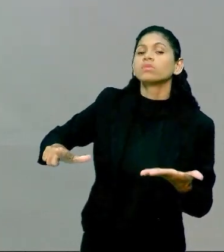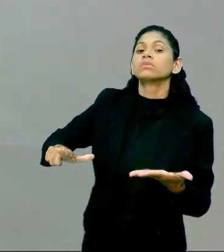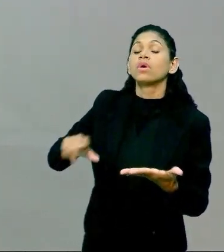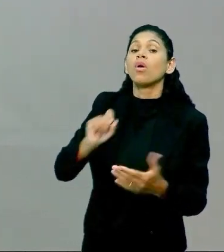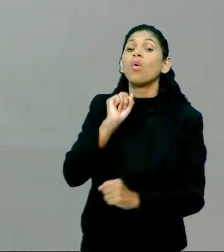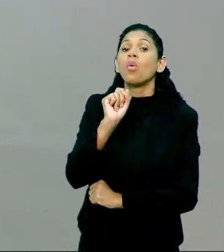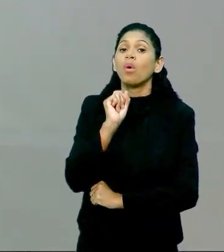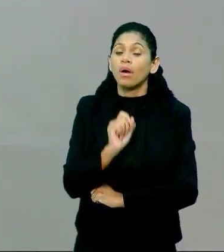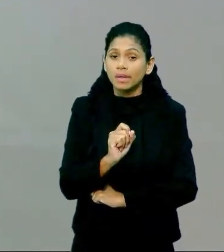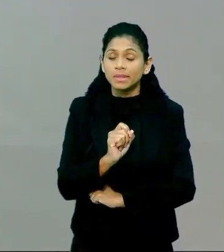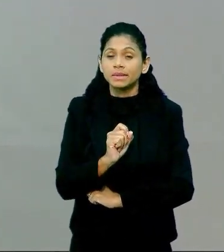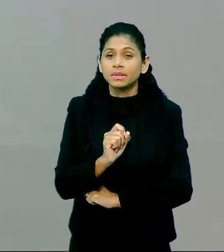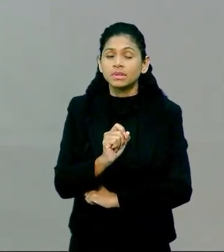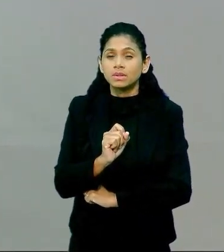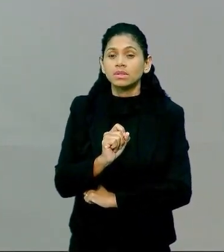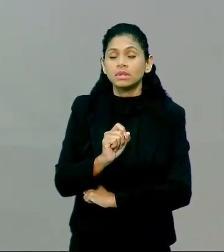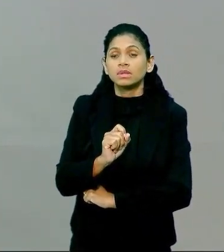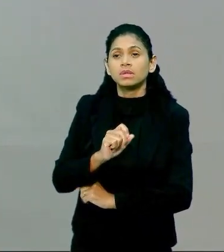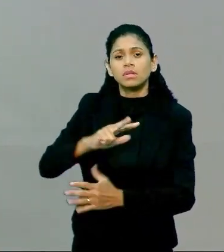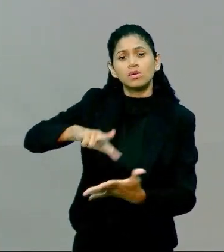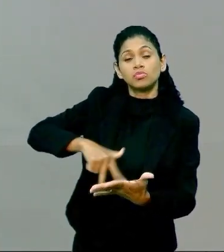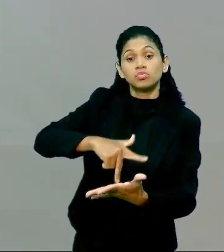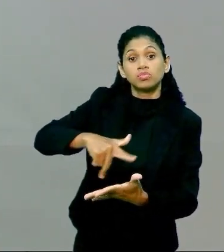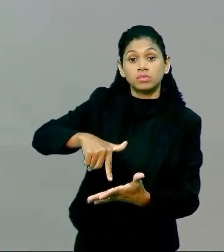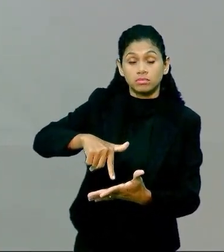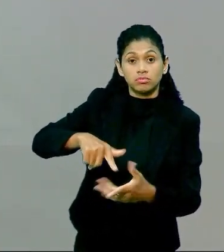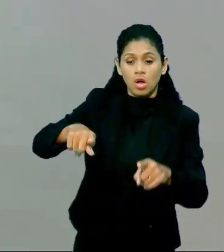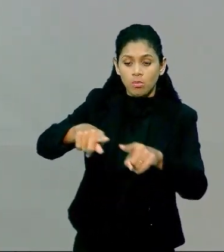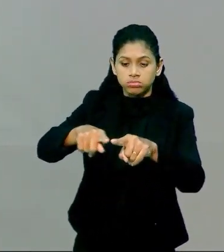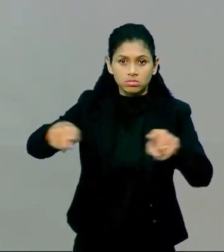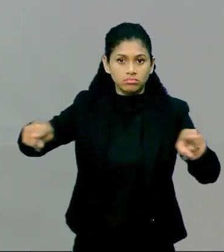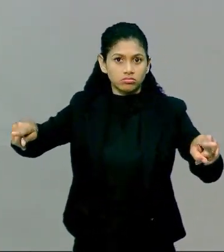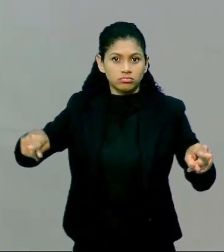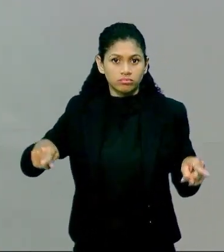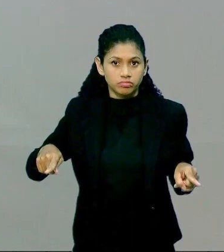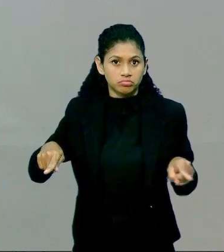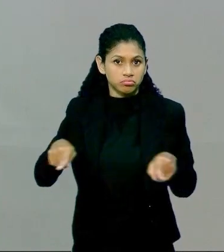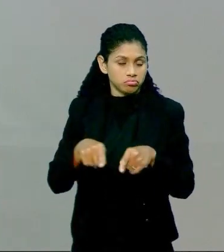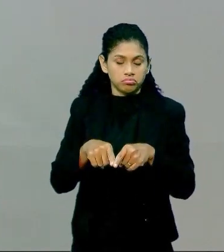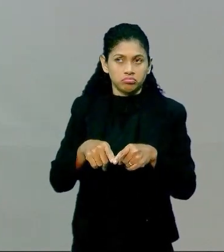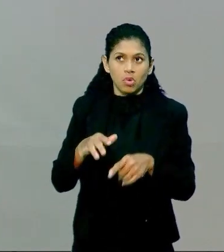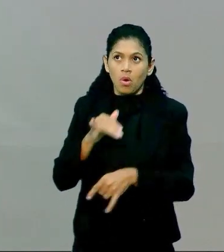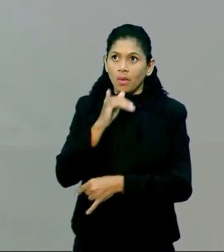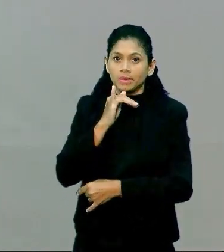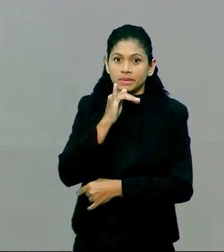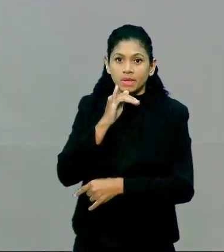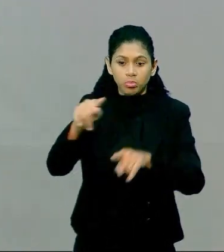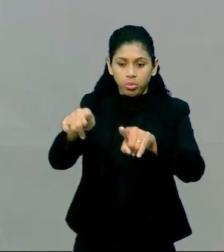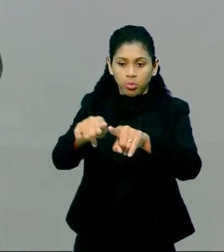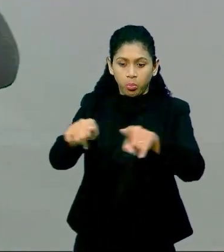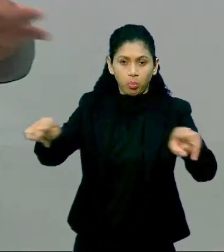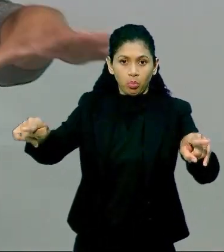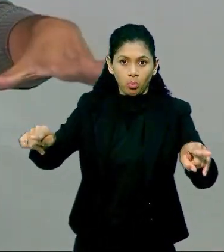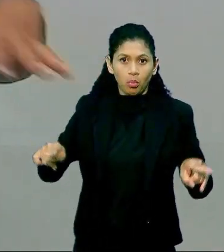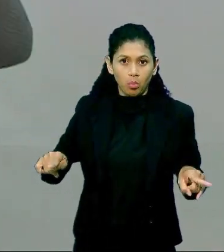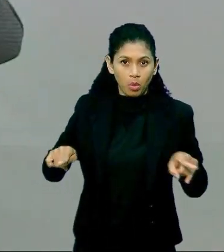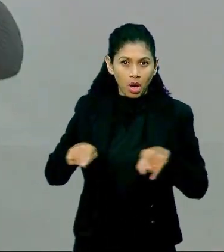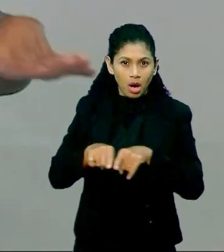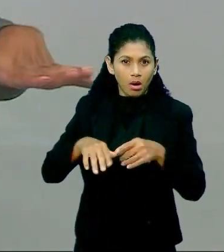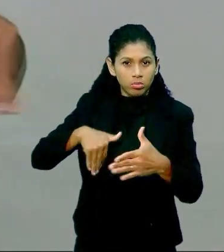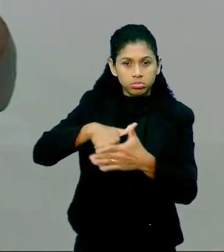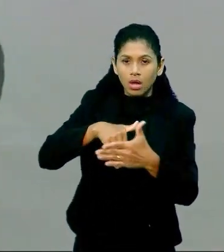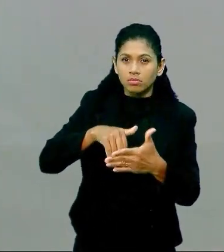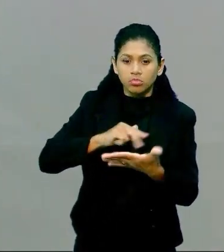são realizadas em espaço de tablado. Pensa uma quadra, pensa, é aquele segmento mais